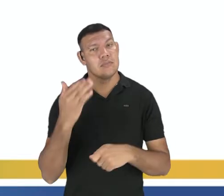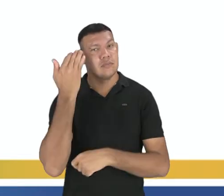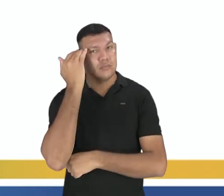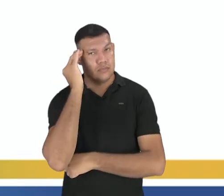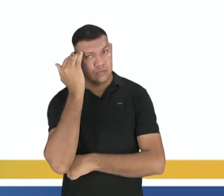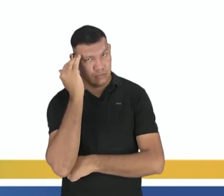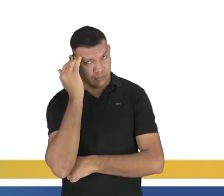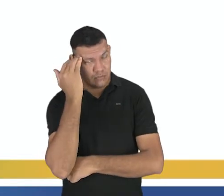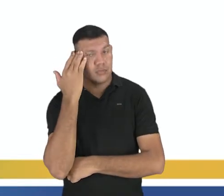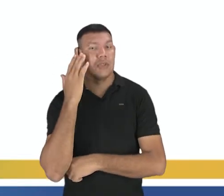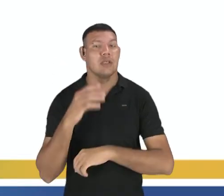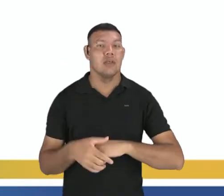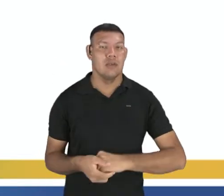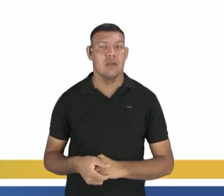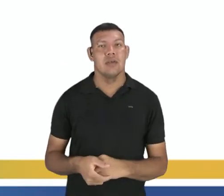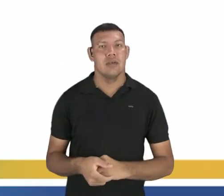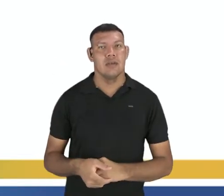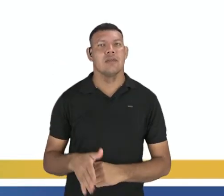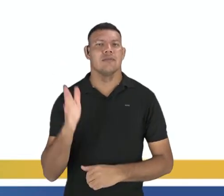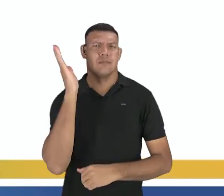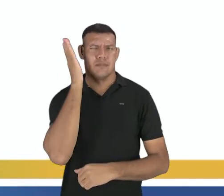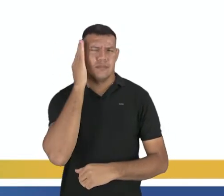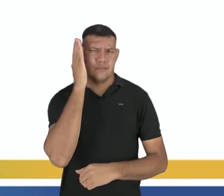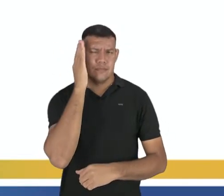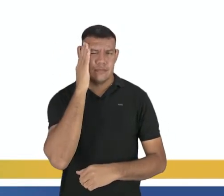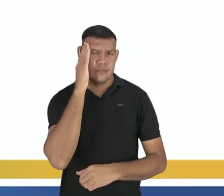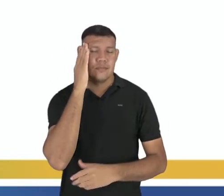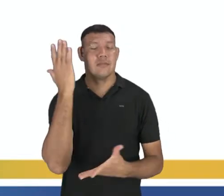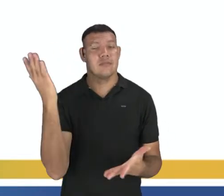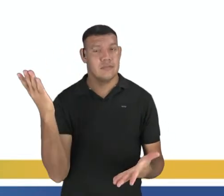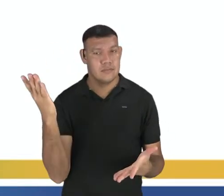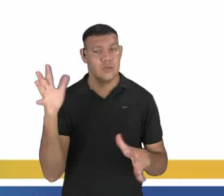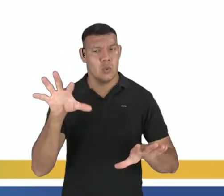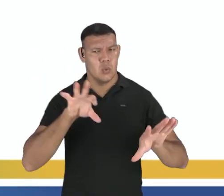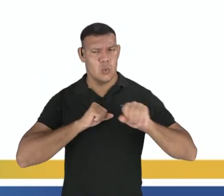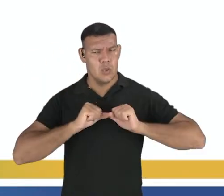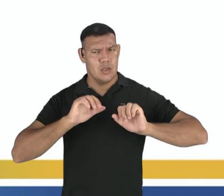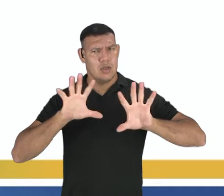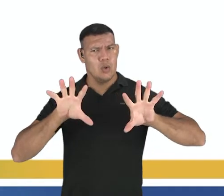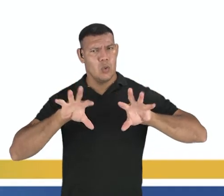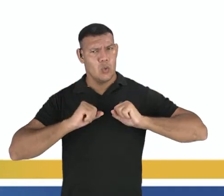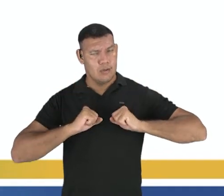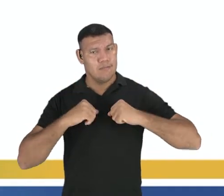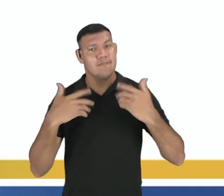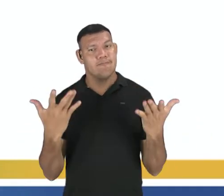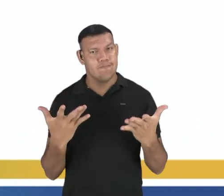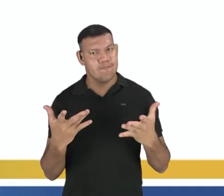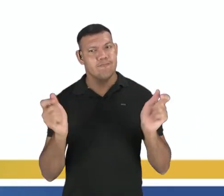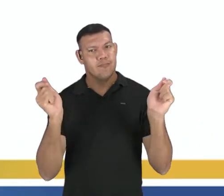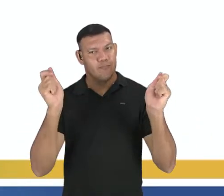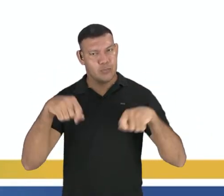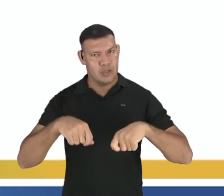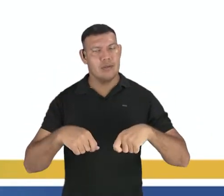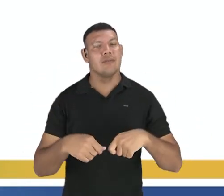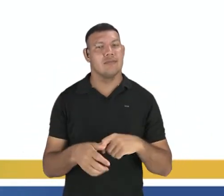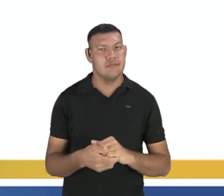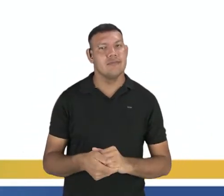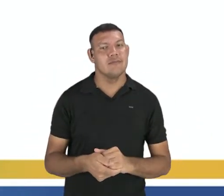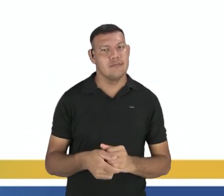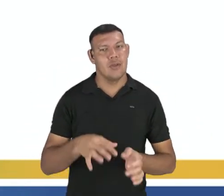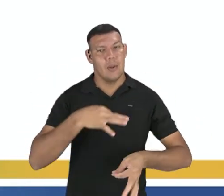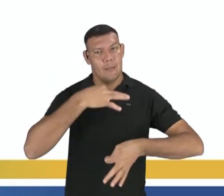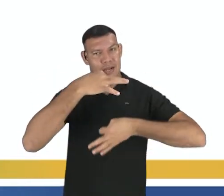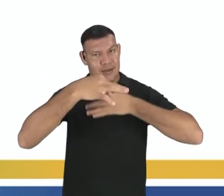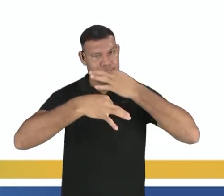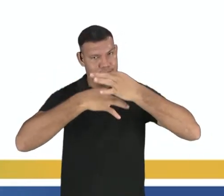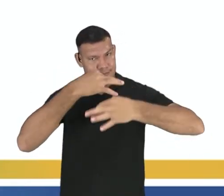lendo, né? Saber do que eu estou falando ali, para que eu consiga chegar a